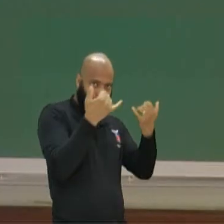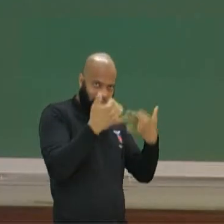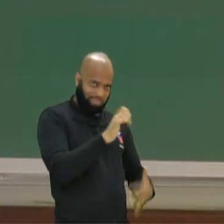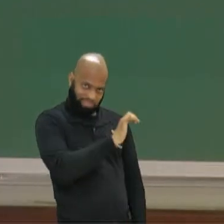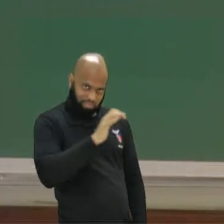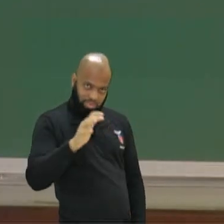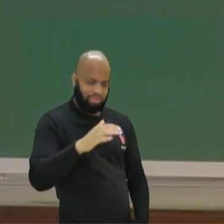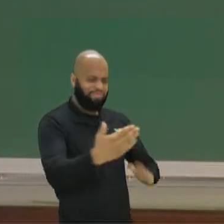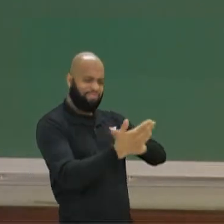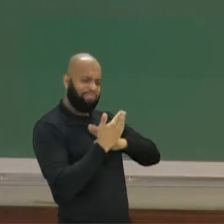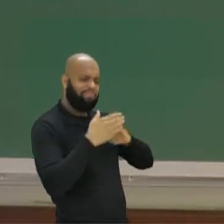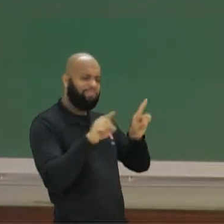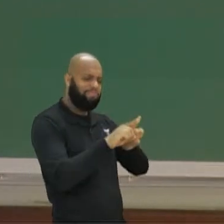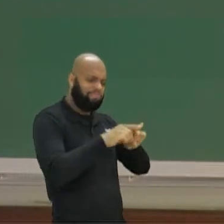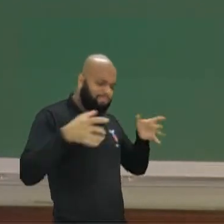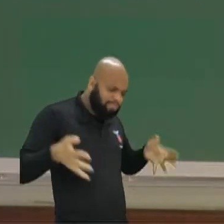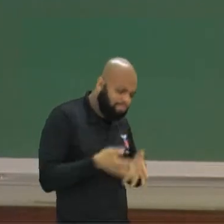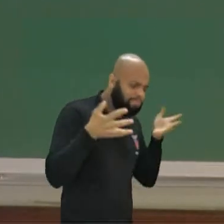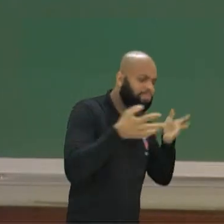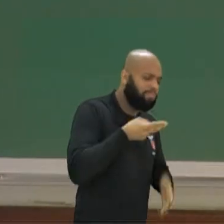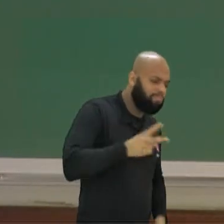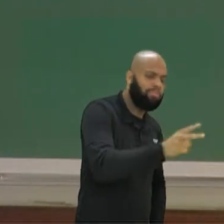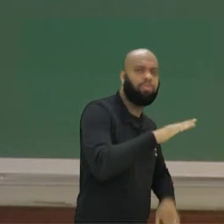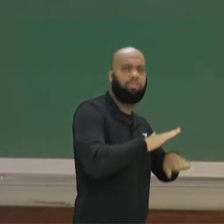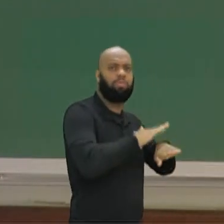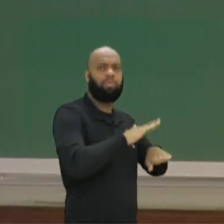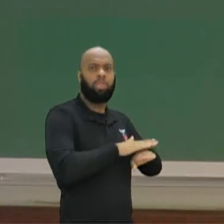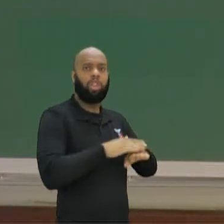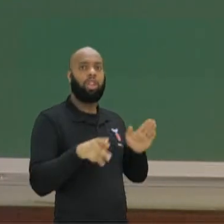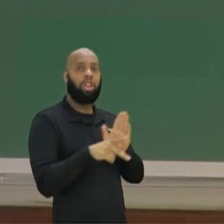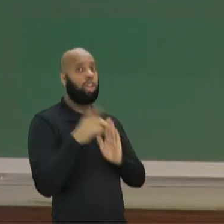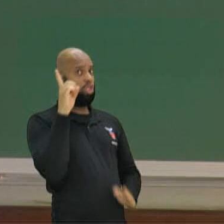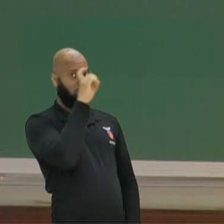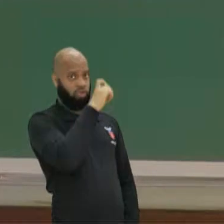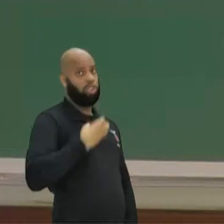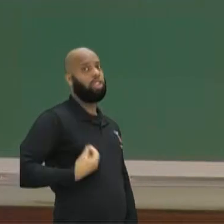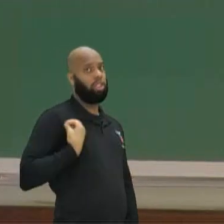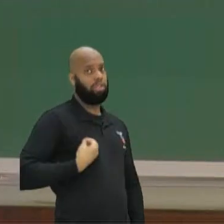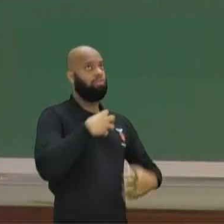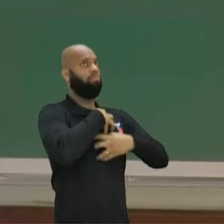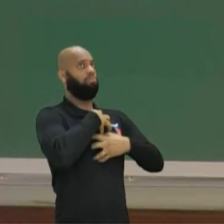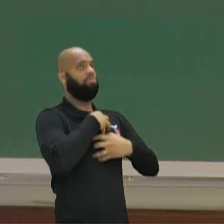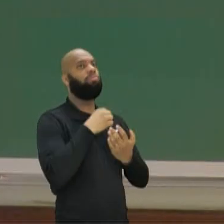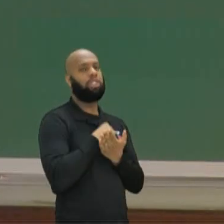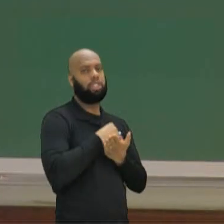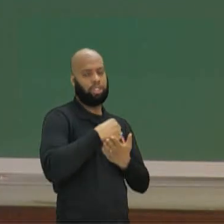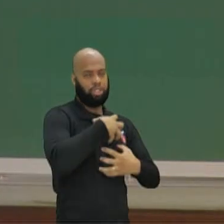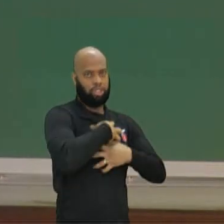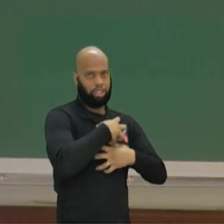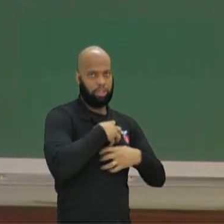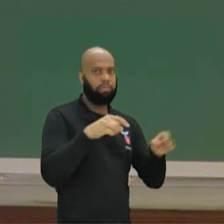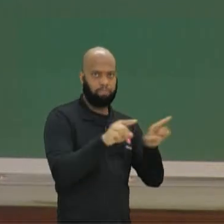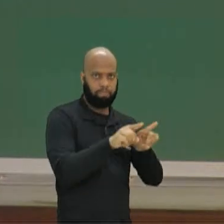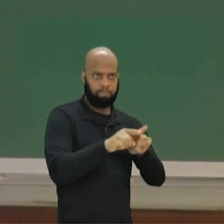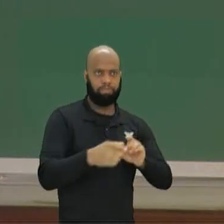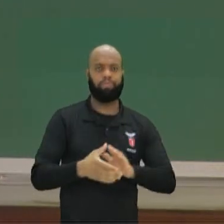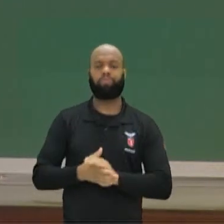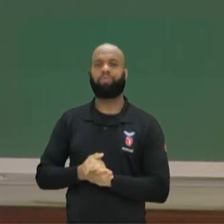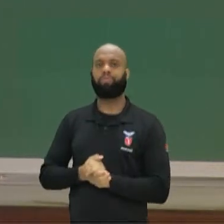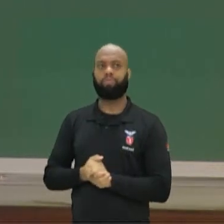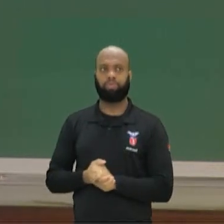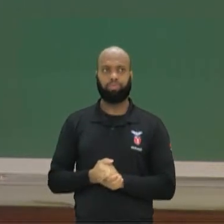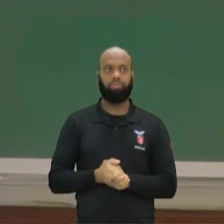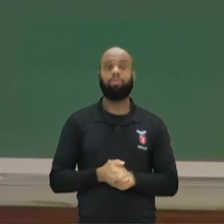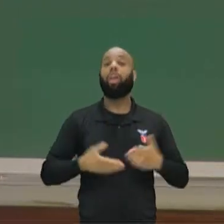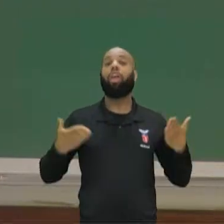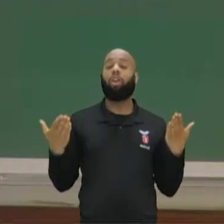ajuda a levá-la a seguir durante momentos difíceis em que ela esteja passando. Beleza? Sendo